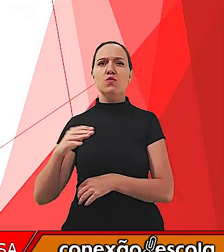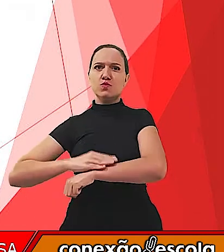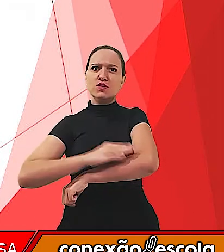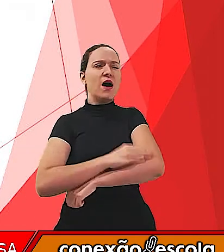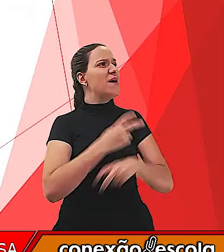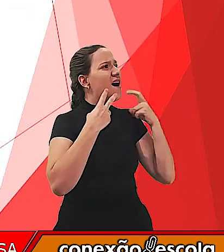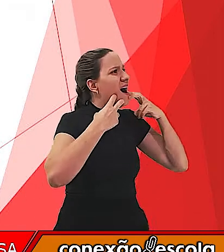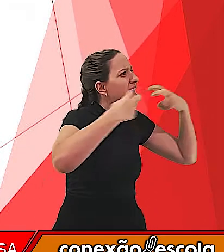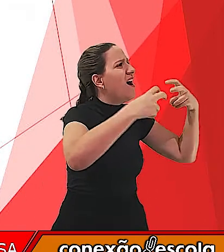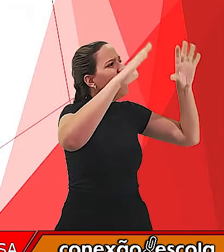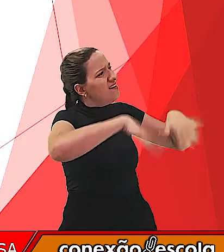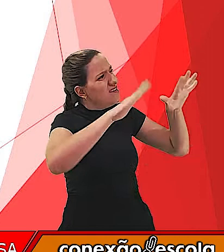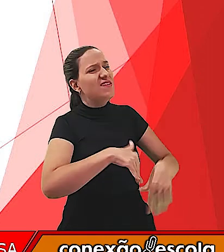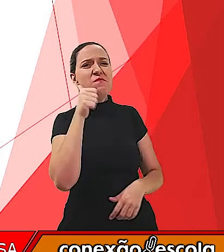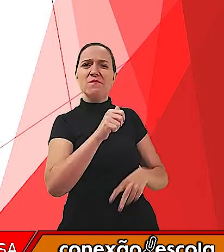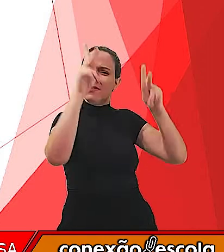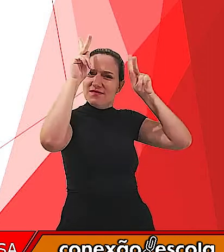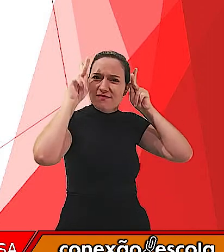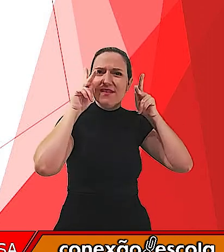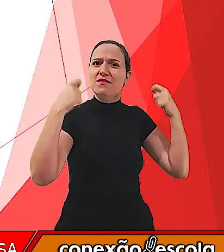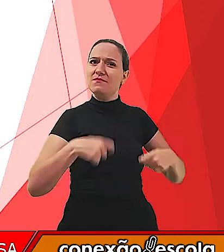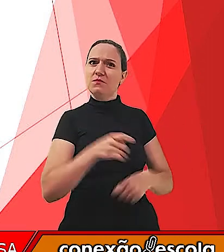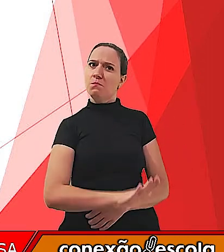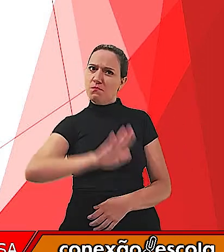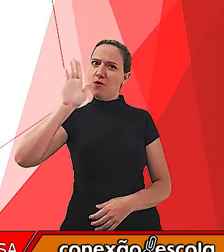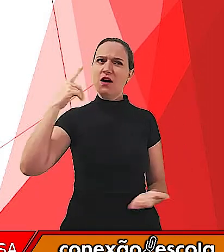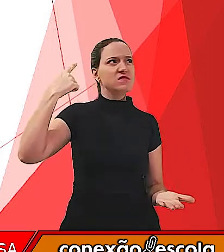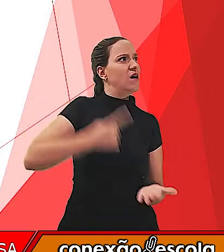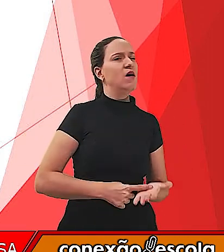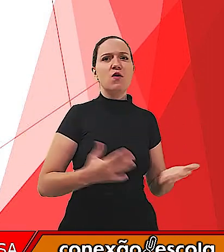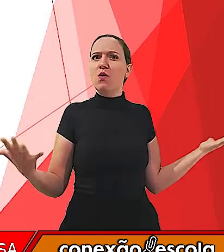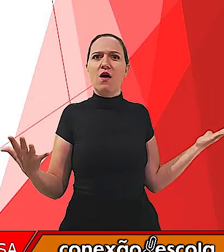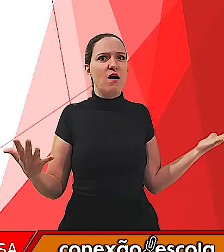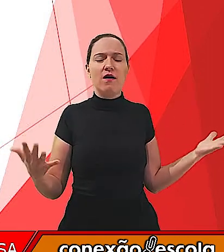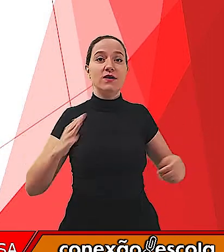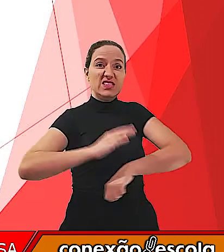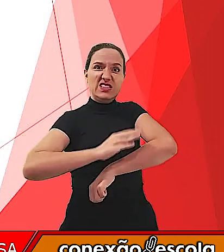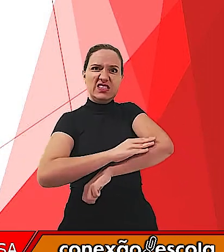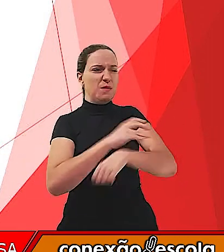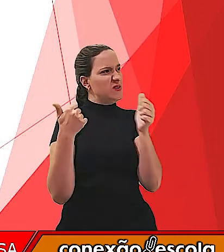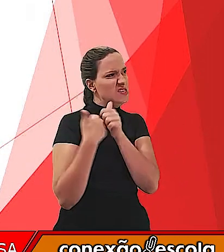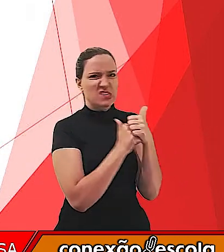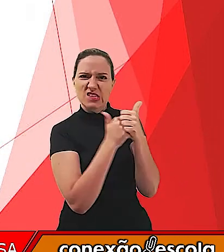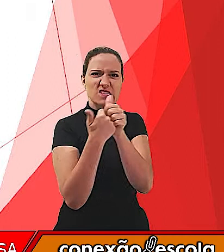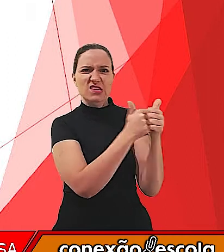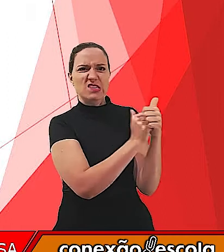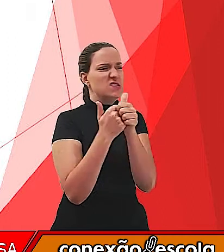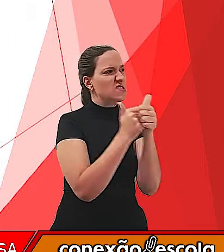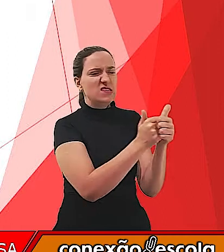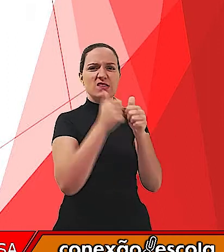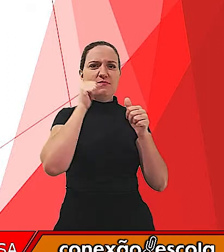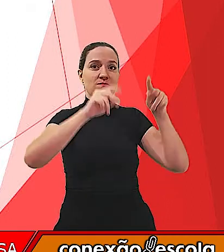gritou: Princesa, deve cumprir a sua palavra. O sapo passou a perseguir a princesa em todo